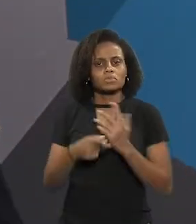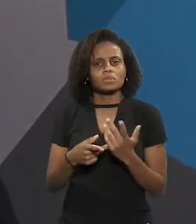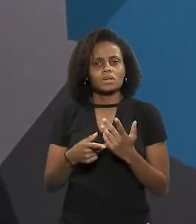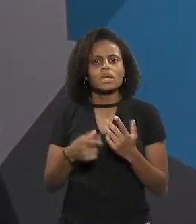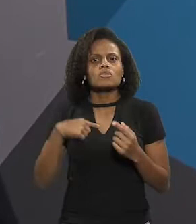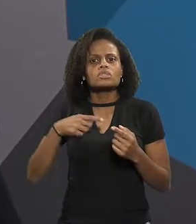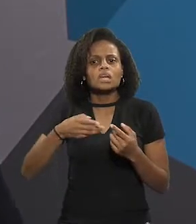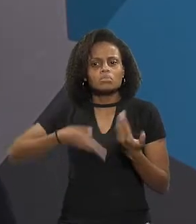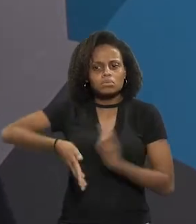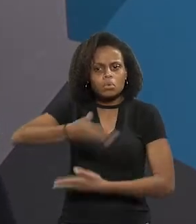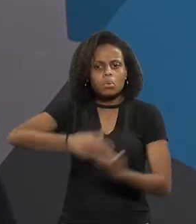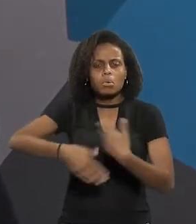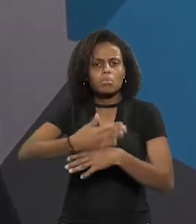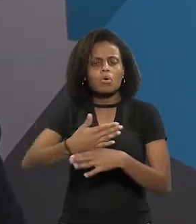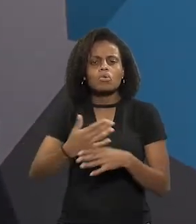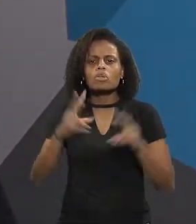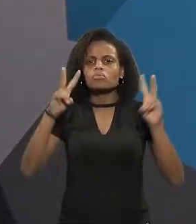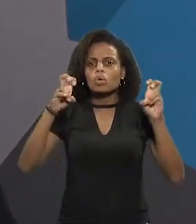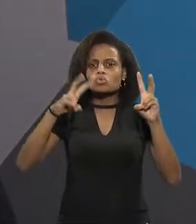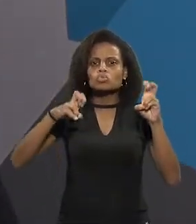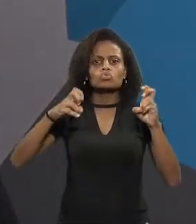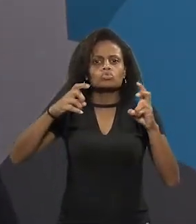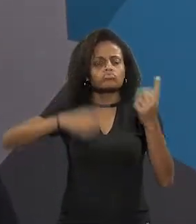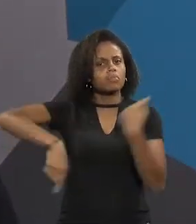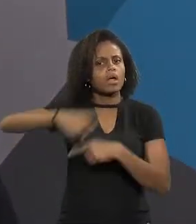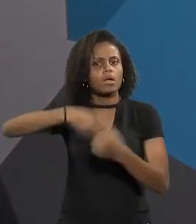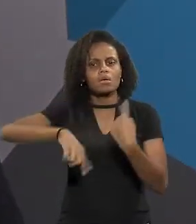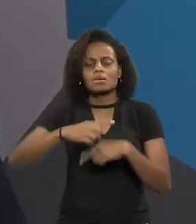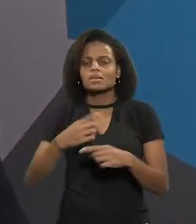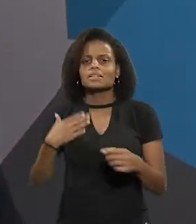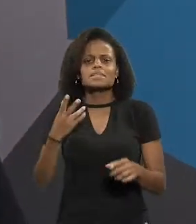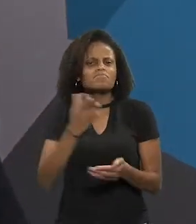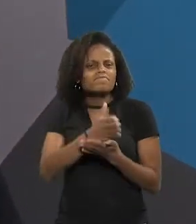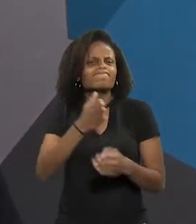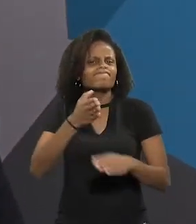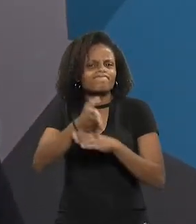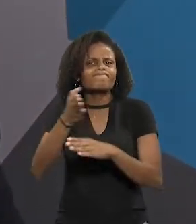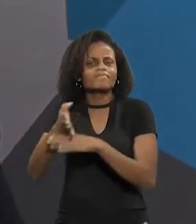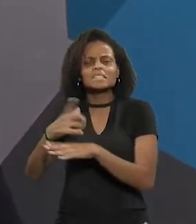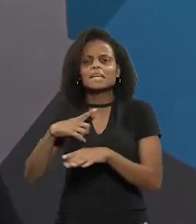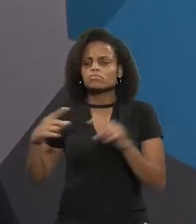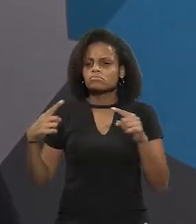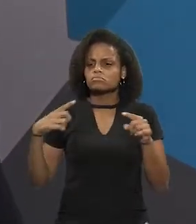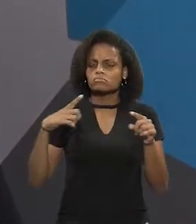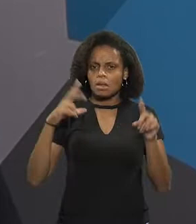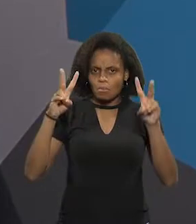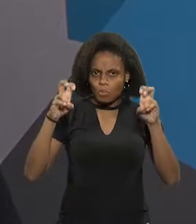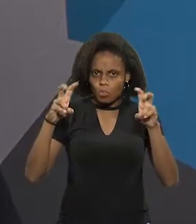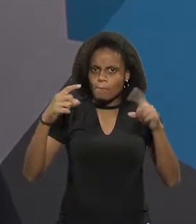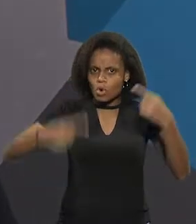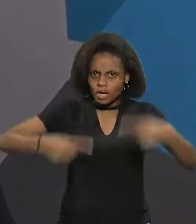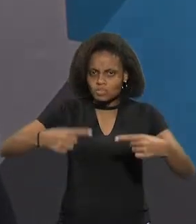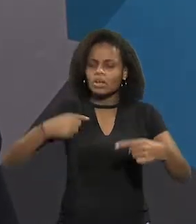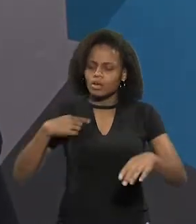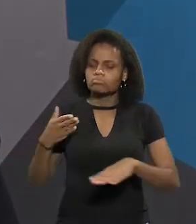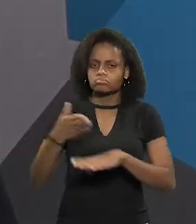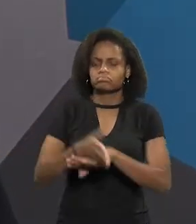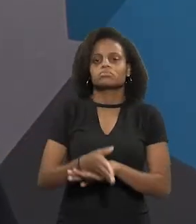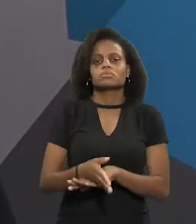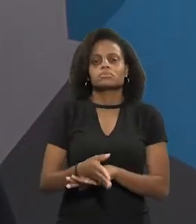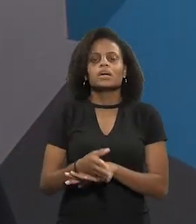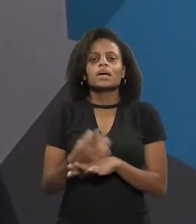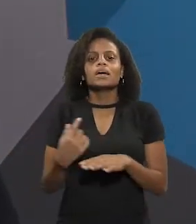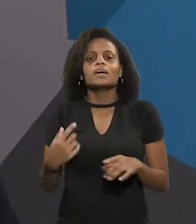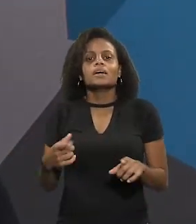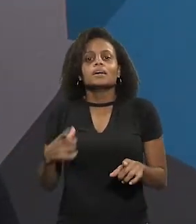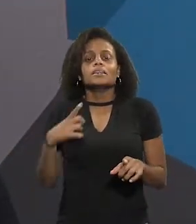nas questões coletivas. Sempre estava ali envolvido em alguma coisa que tivesse política e tive uma atuação muito